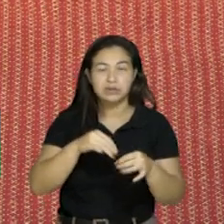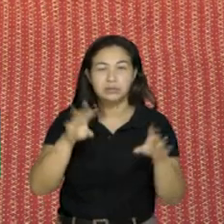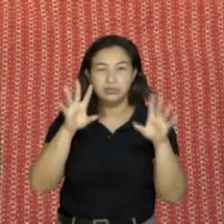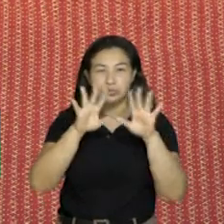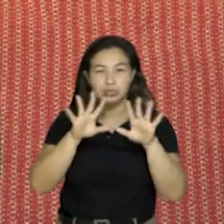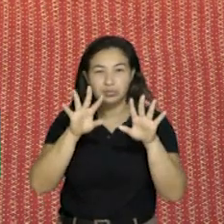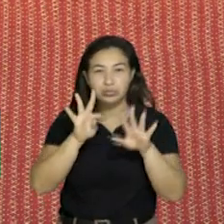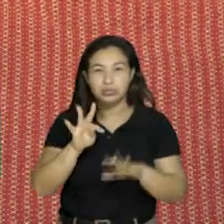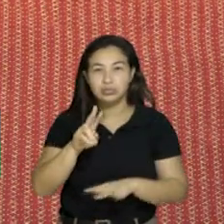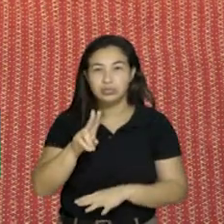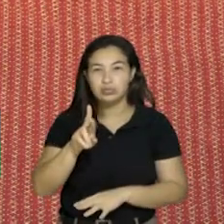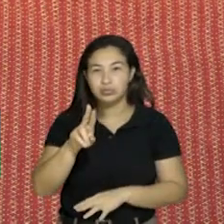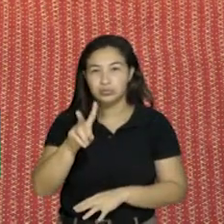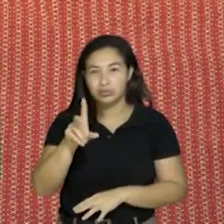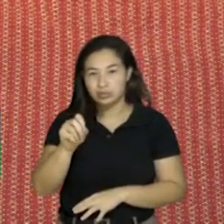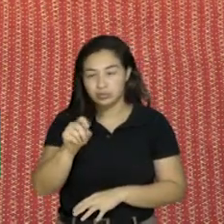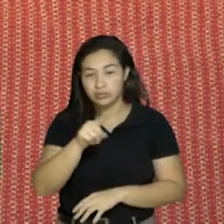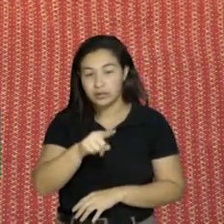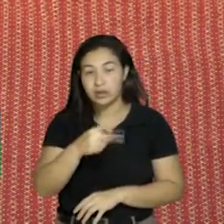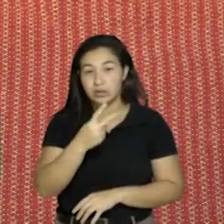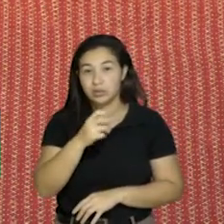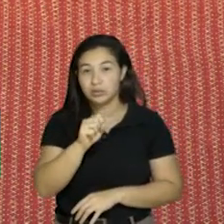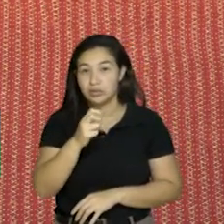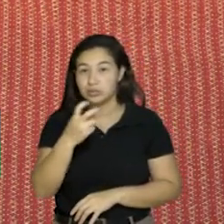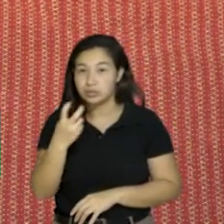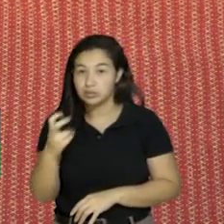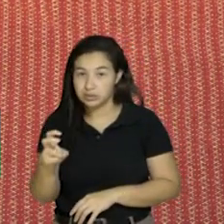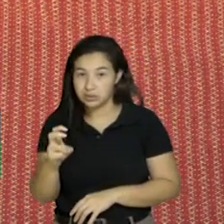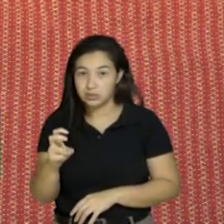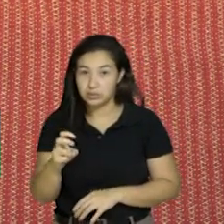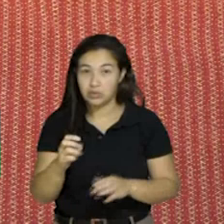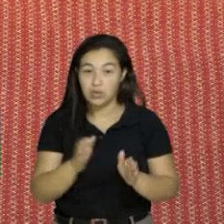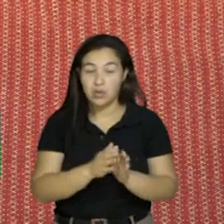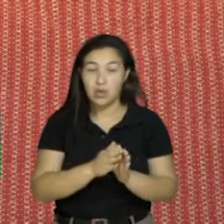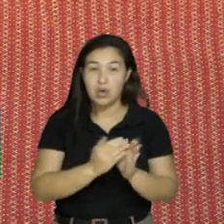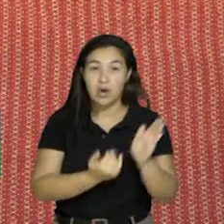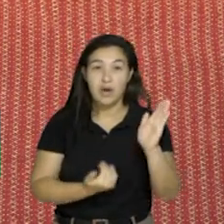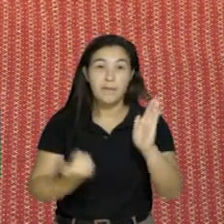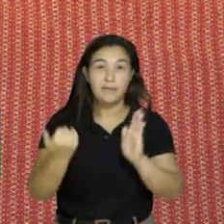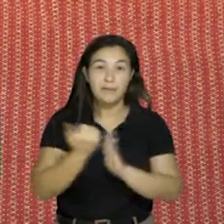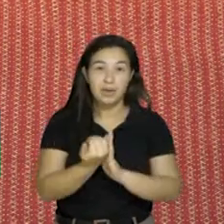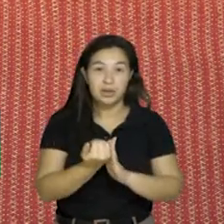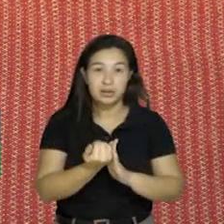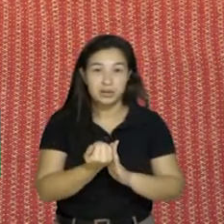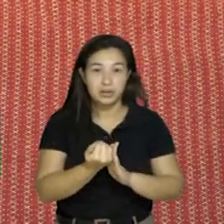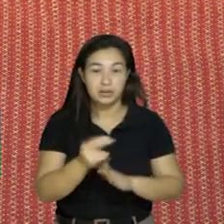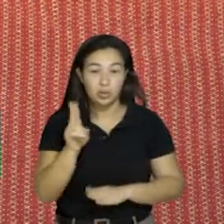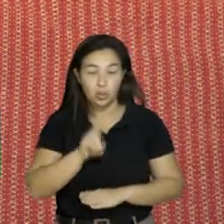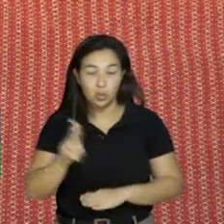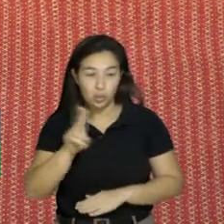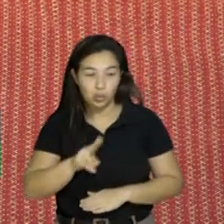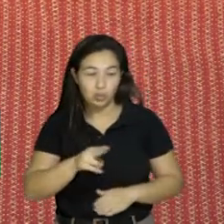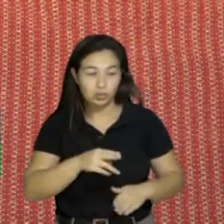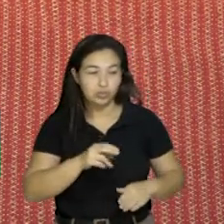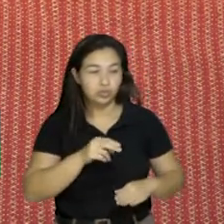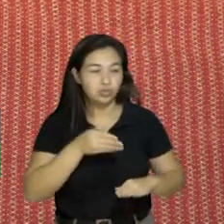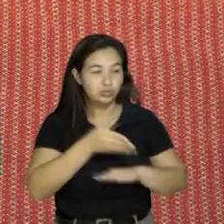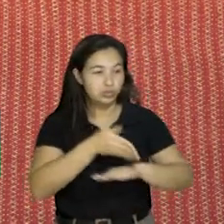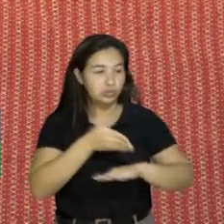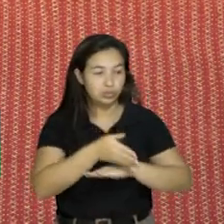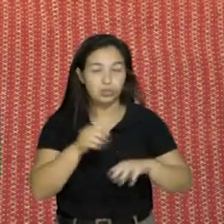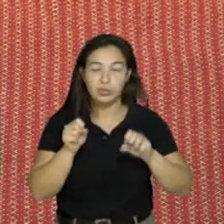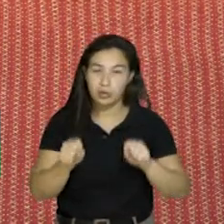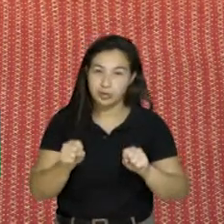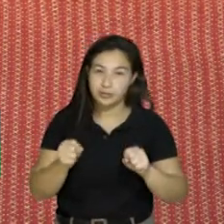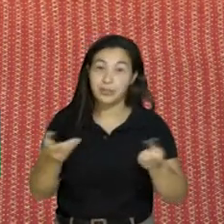região agora com a 285 aumentando tráfico eles têm um trabalho relevante e também se me permite presente é hoje